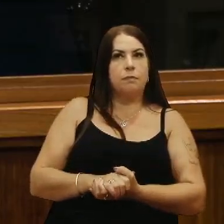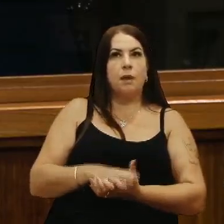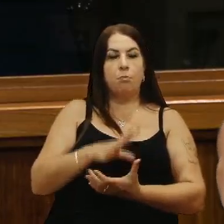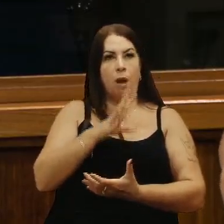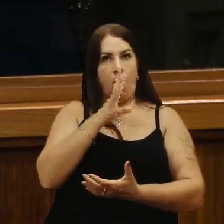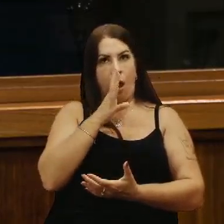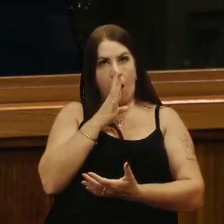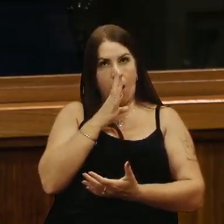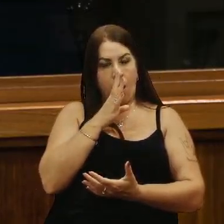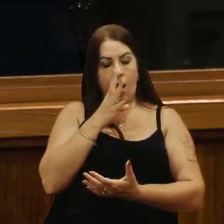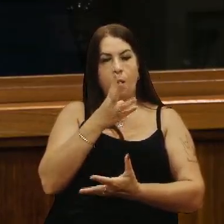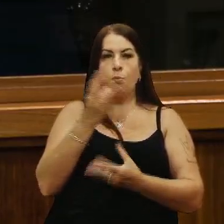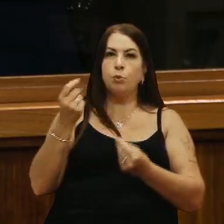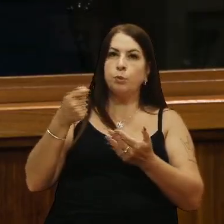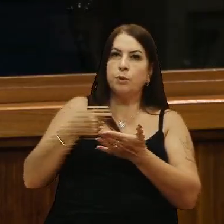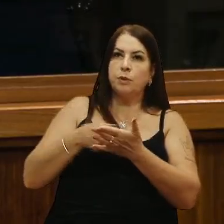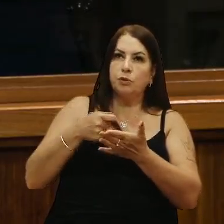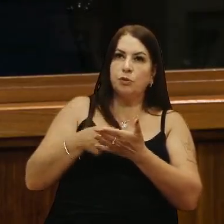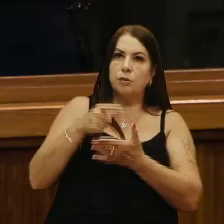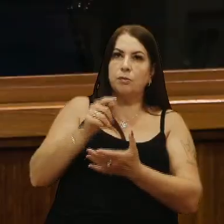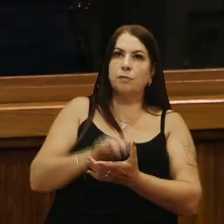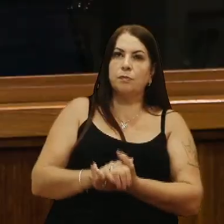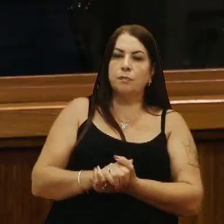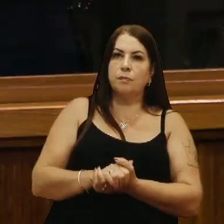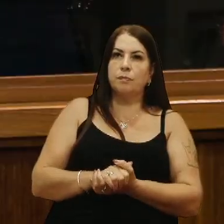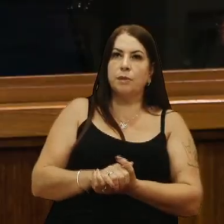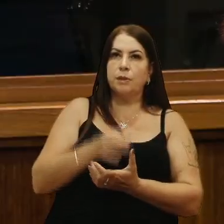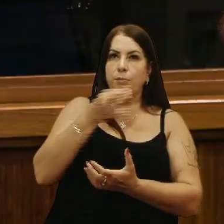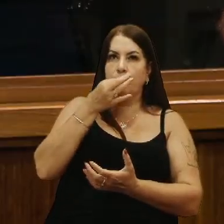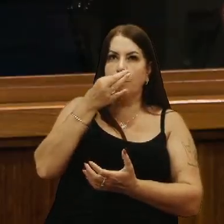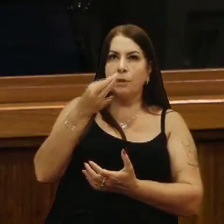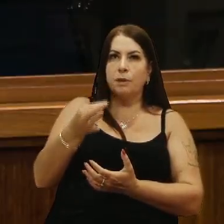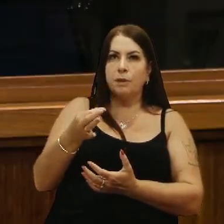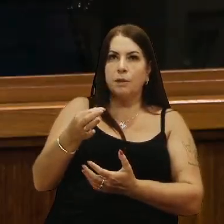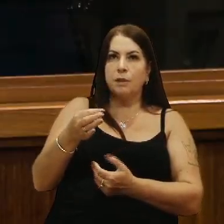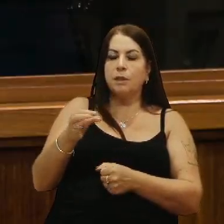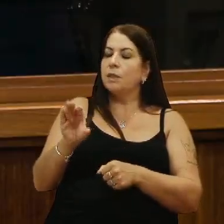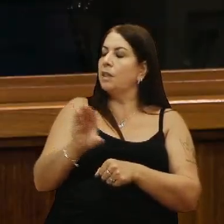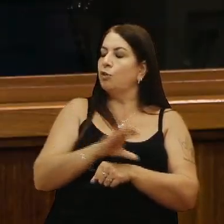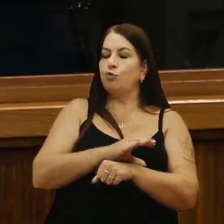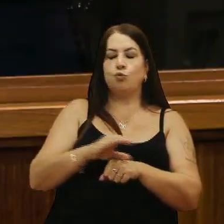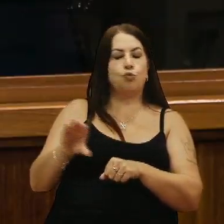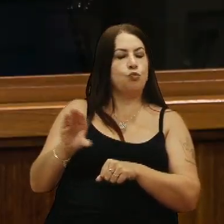que depois de muito insistir, tenho aqui, ó, parecer pela